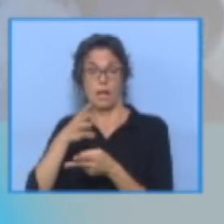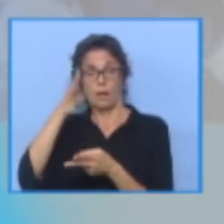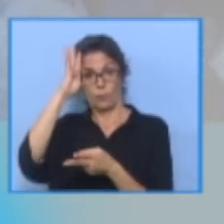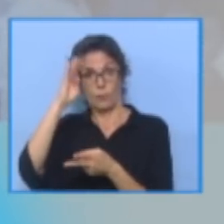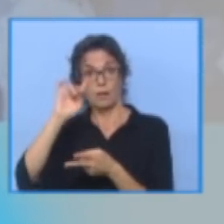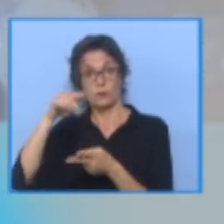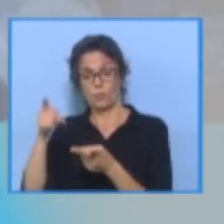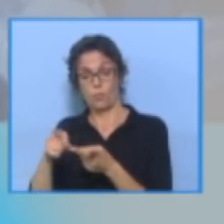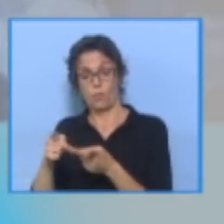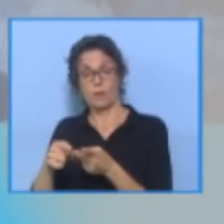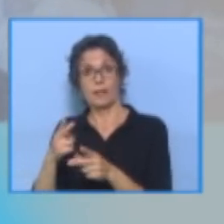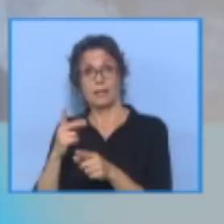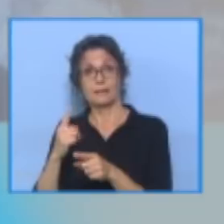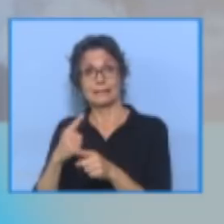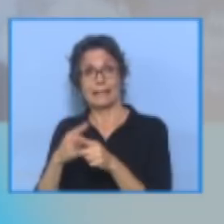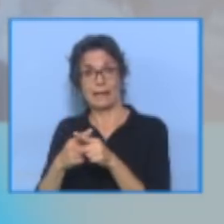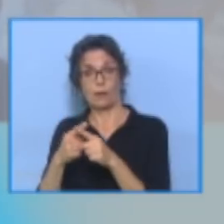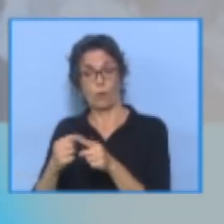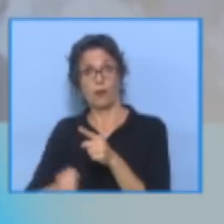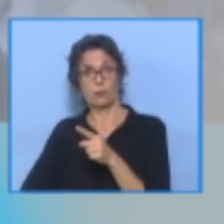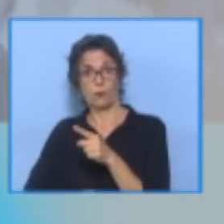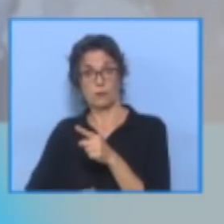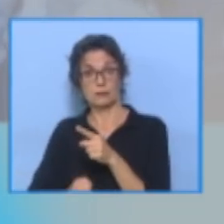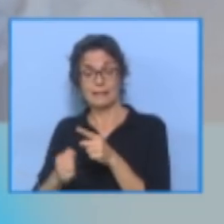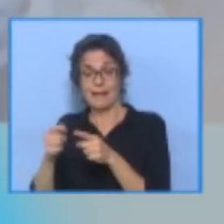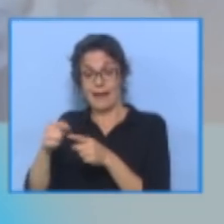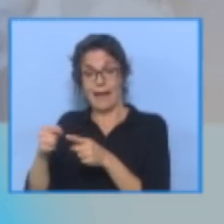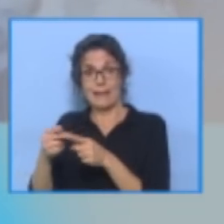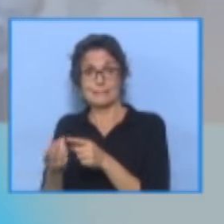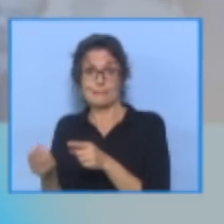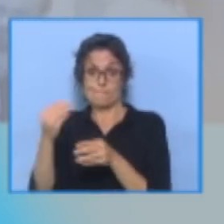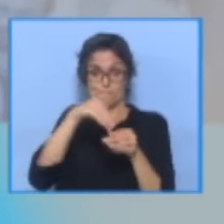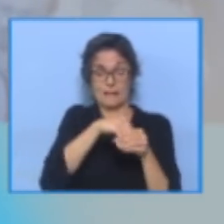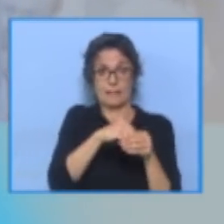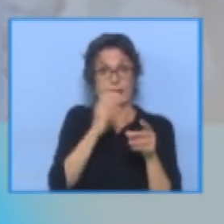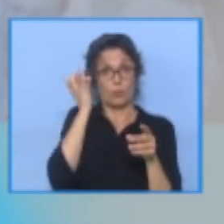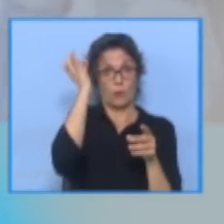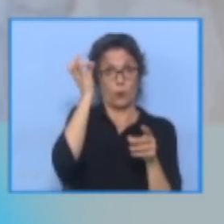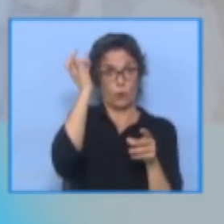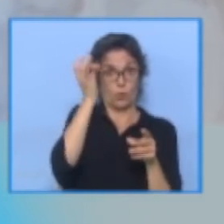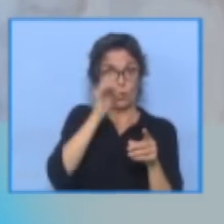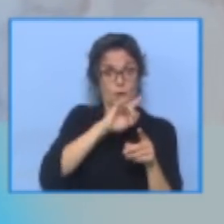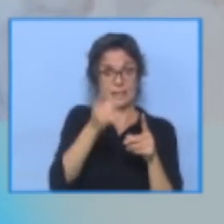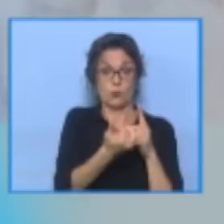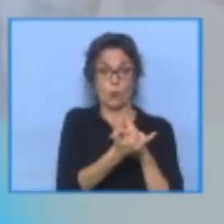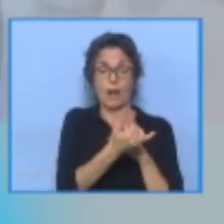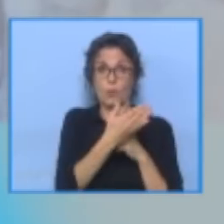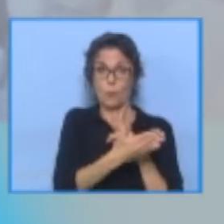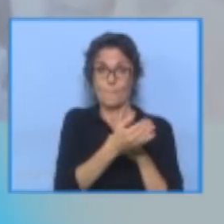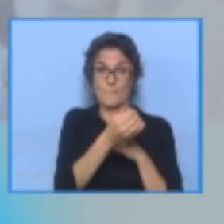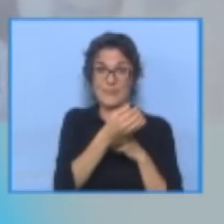Greco-Católica, que é uma igreja, pertence à Igreja Ortodoxa, e em 1700, portanto há 350 anos